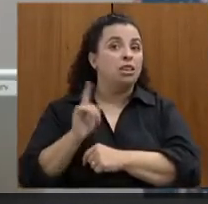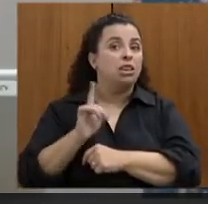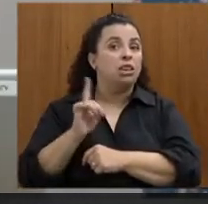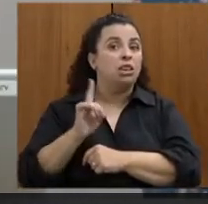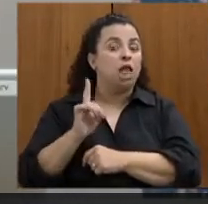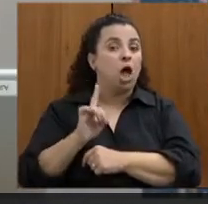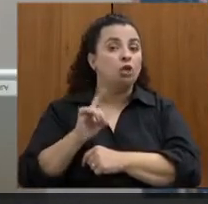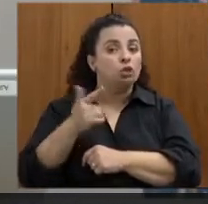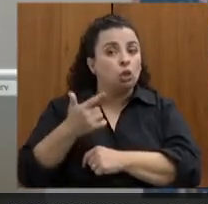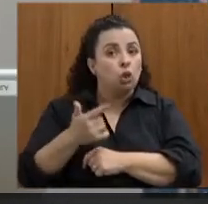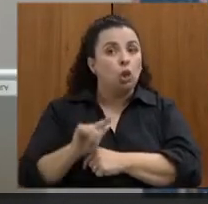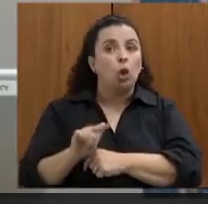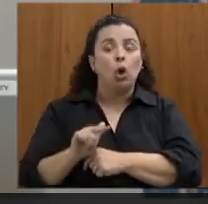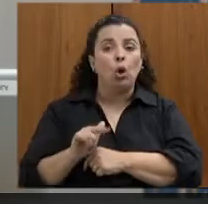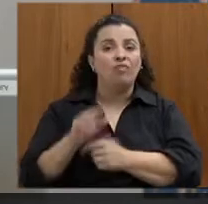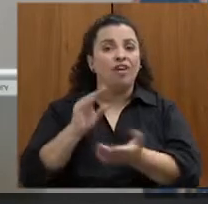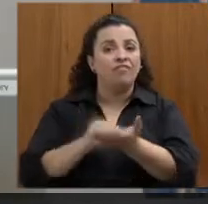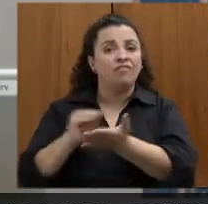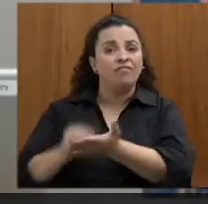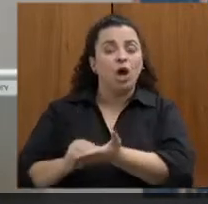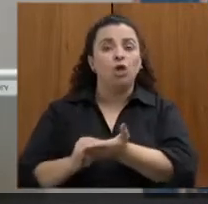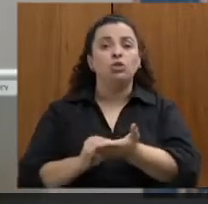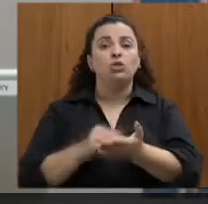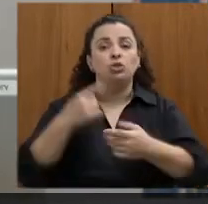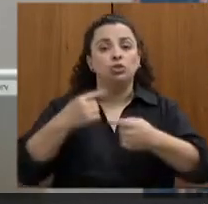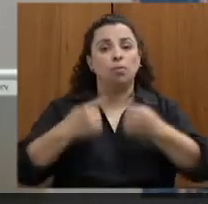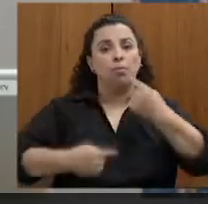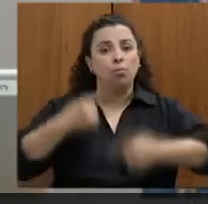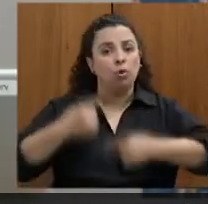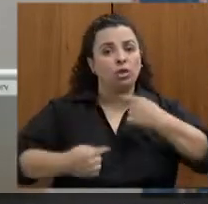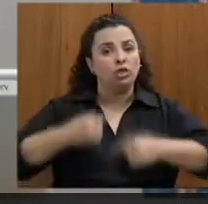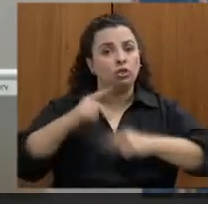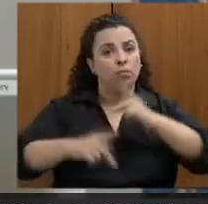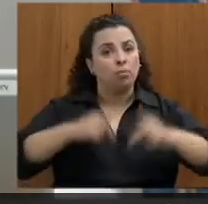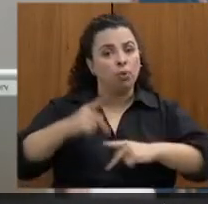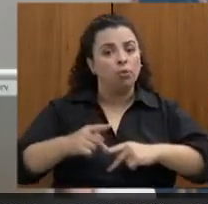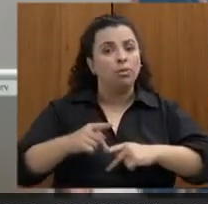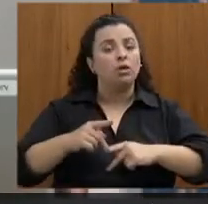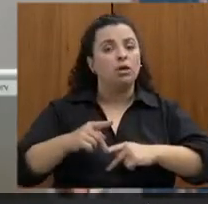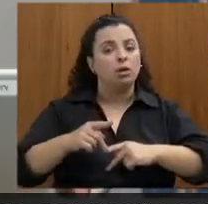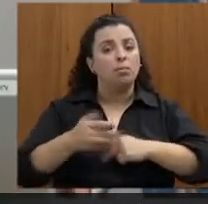a deficiência e a ausência das políticas públicas para quem mais precisa.